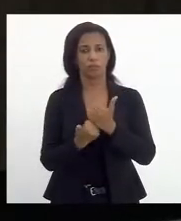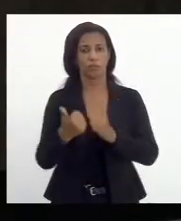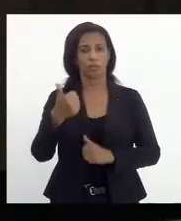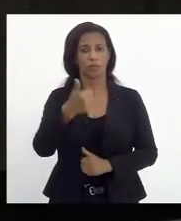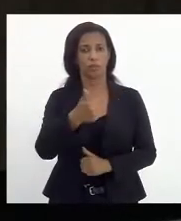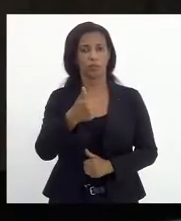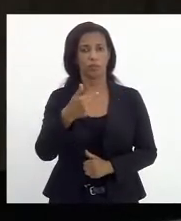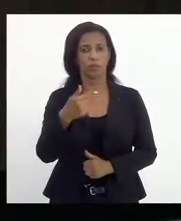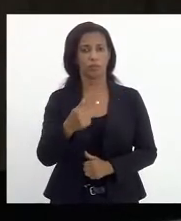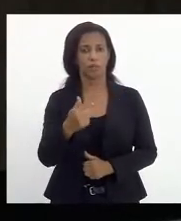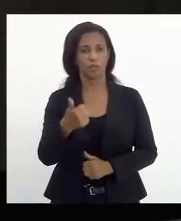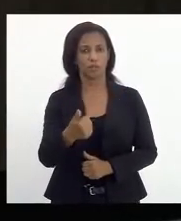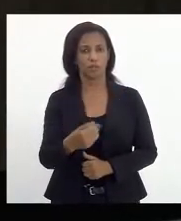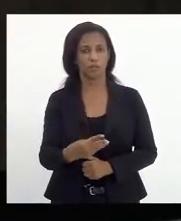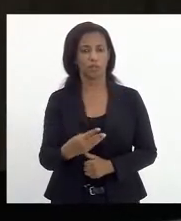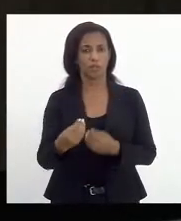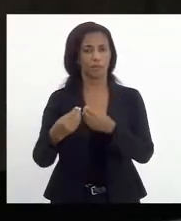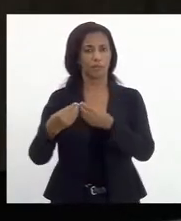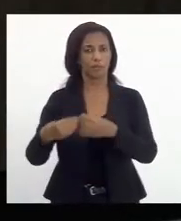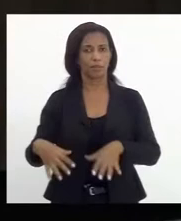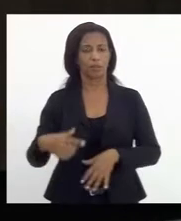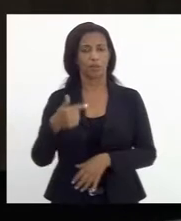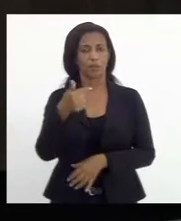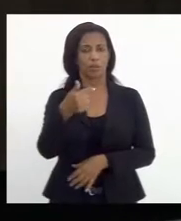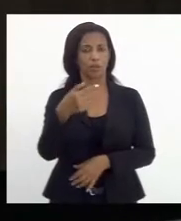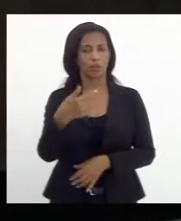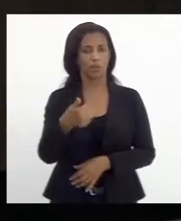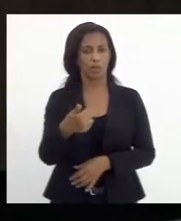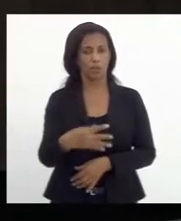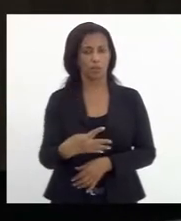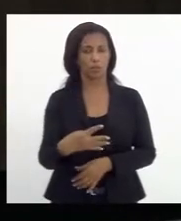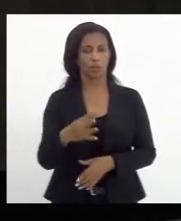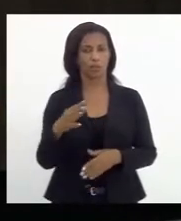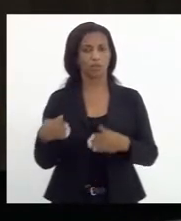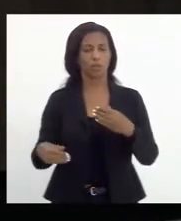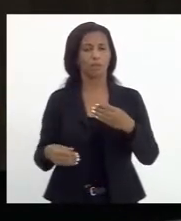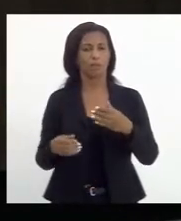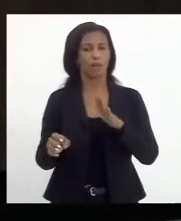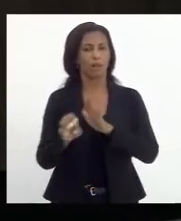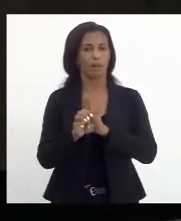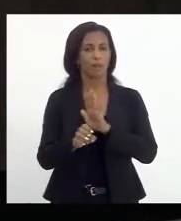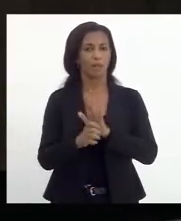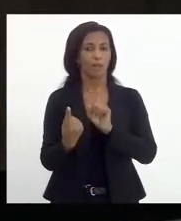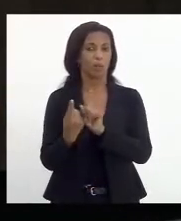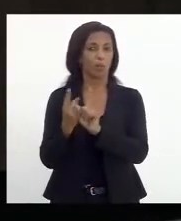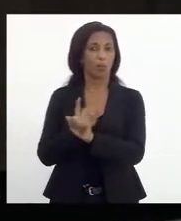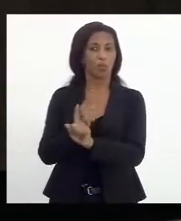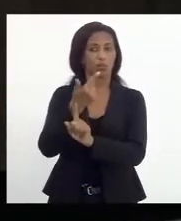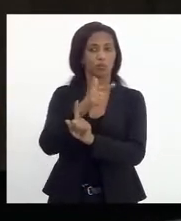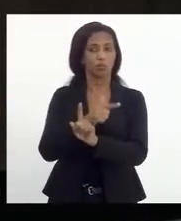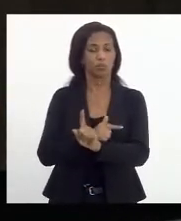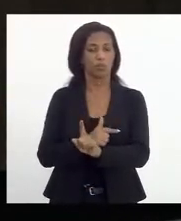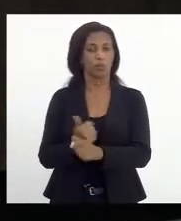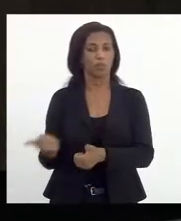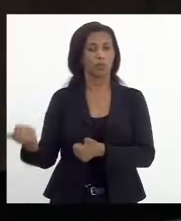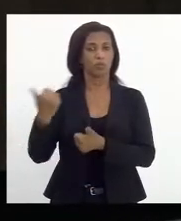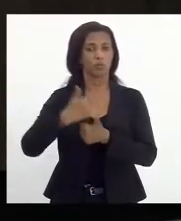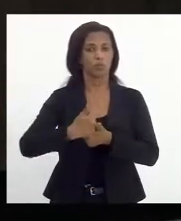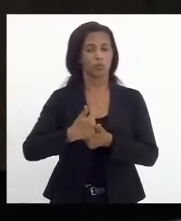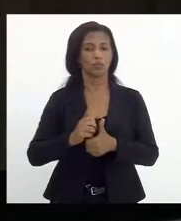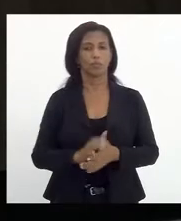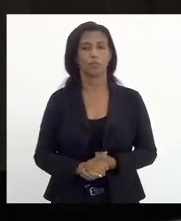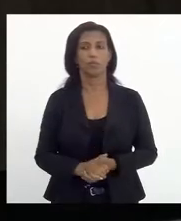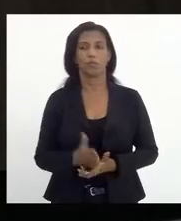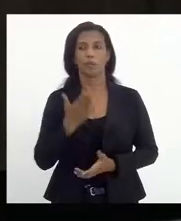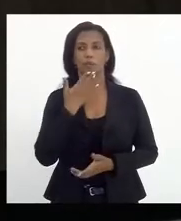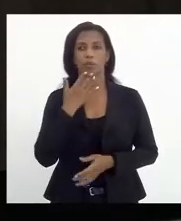1, 7 e 13, prejudicadas às emendas 2 e 14, pela emenda da CCJ, contrário às demais emendas, concluindo por substitutivo e